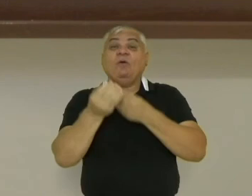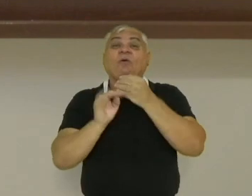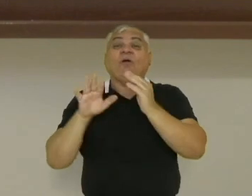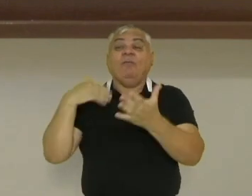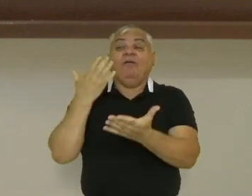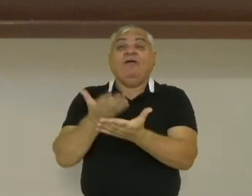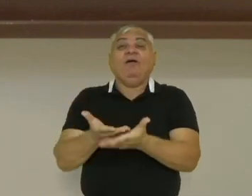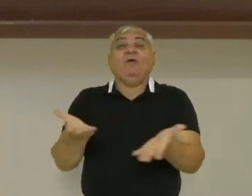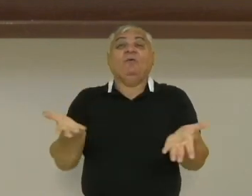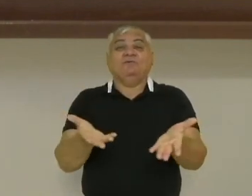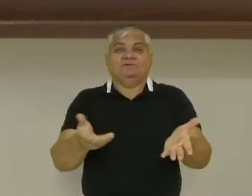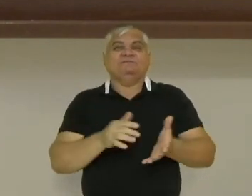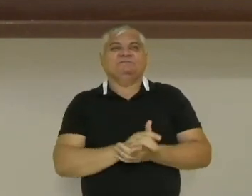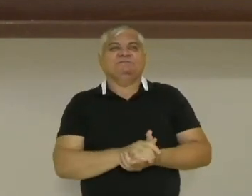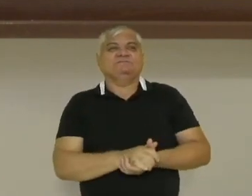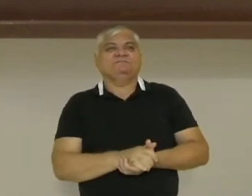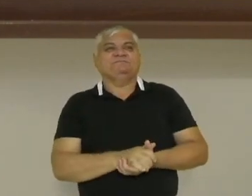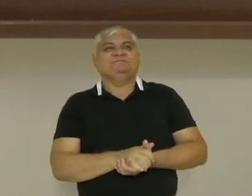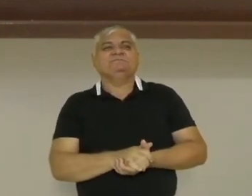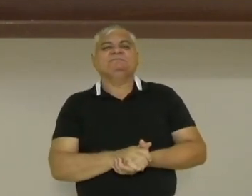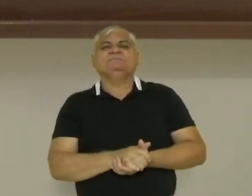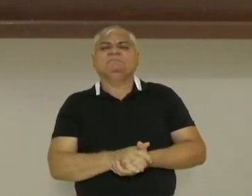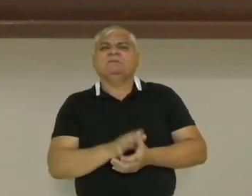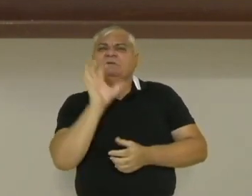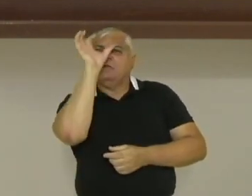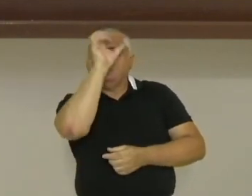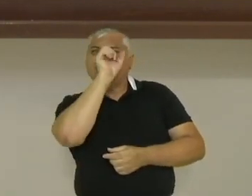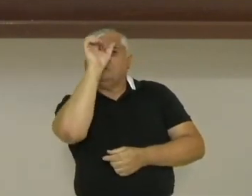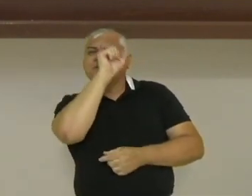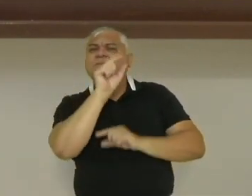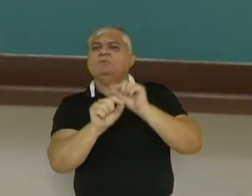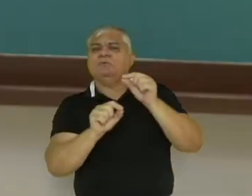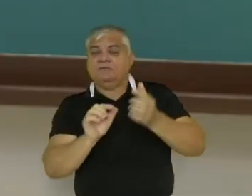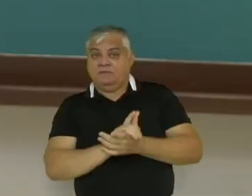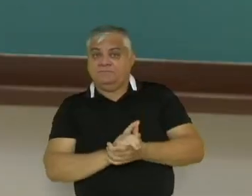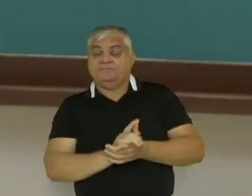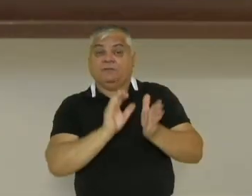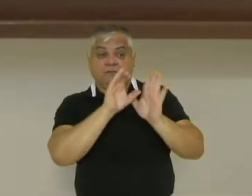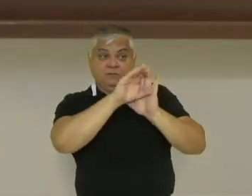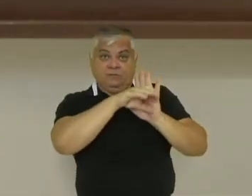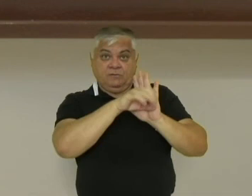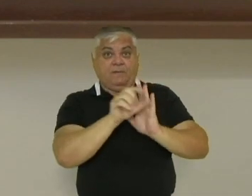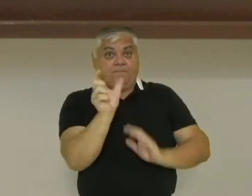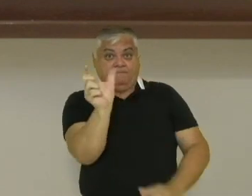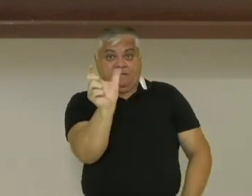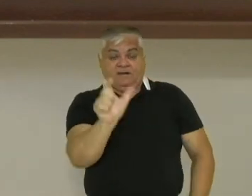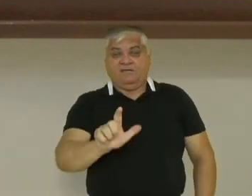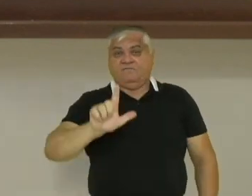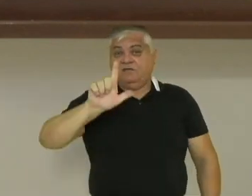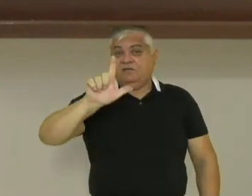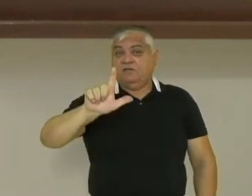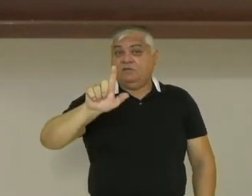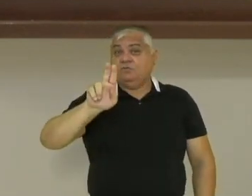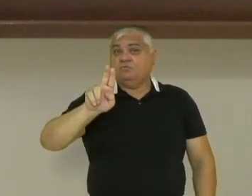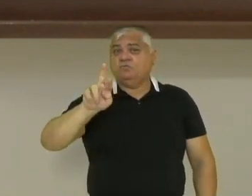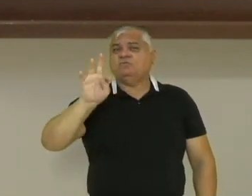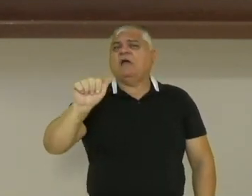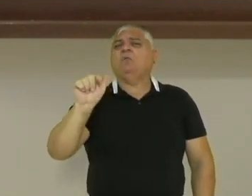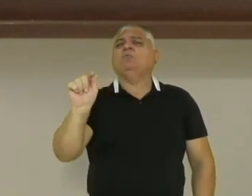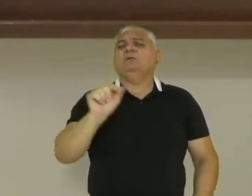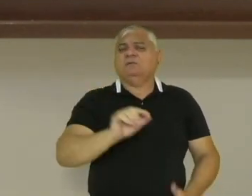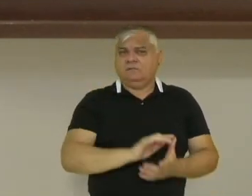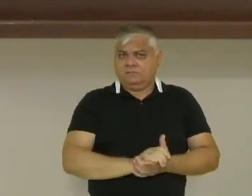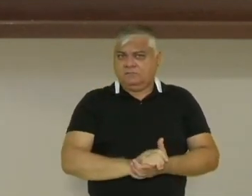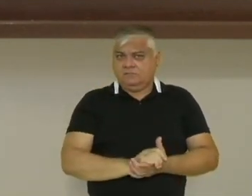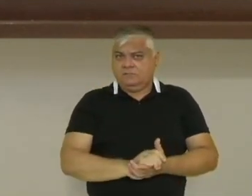nesse patamar que está hoje. E o que estudamos? O conceito das lutas, o que é luta,